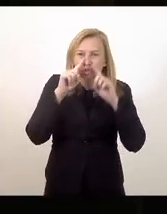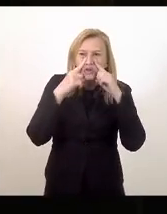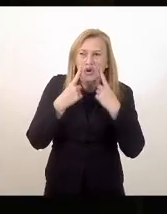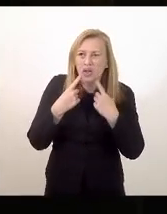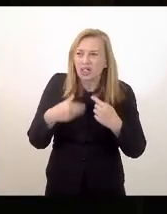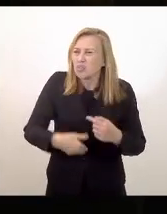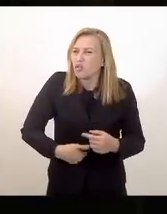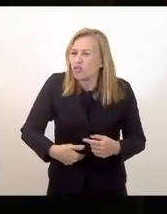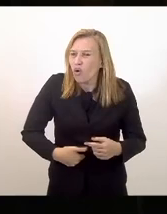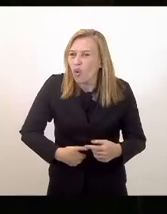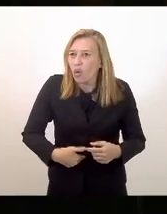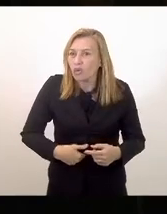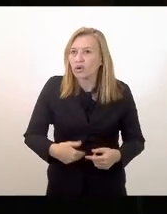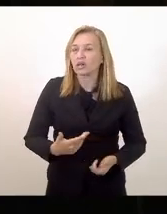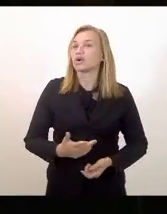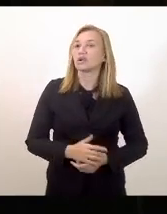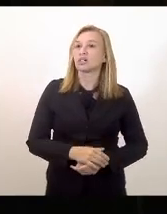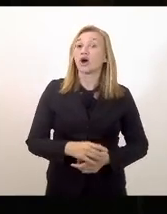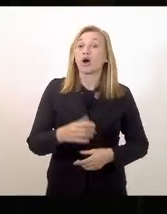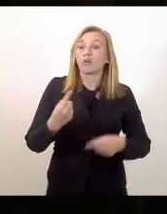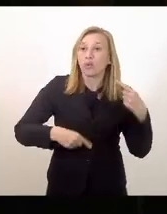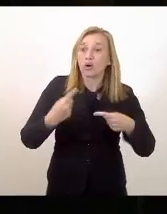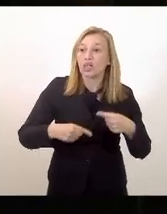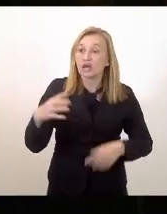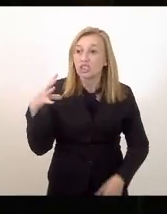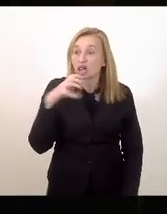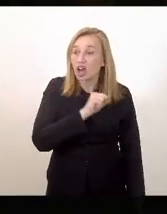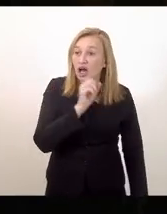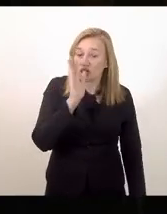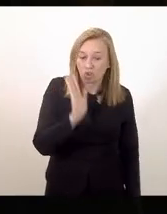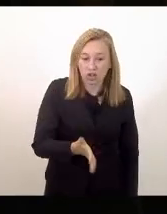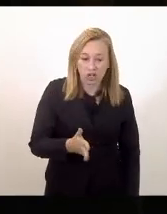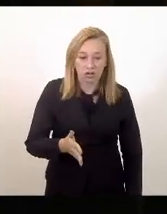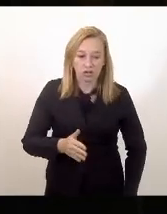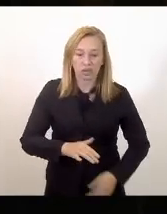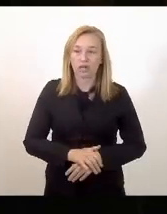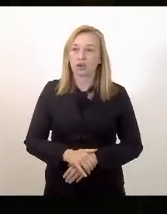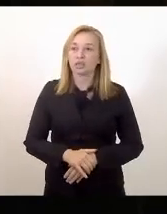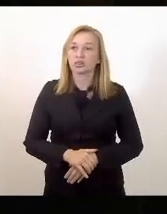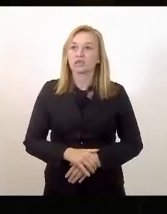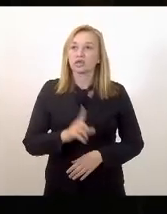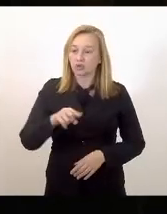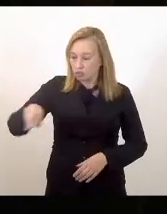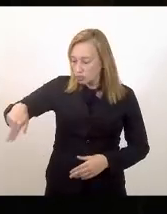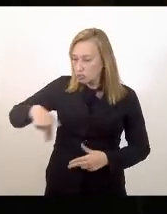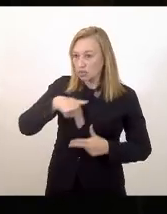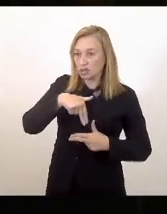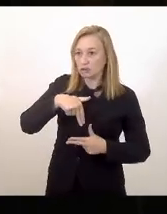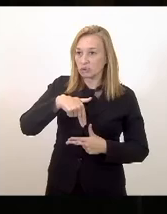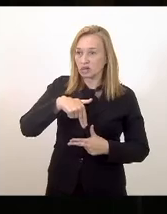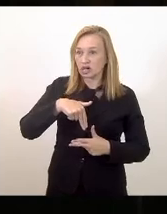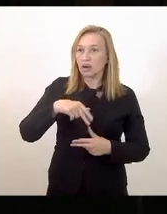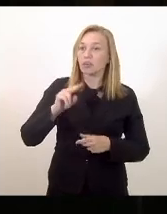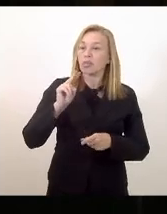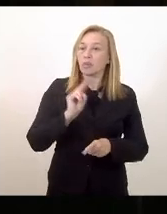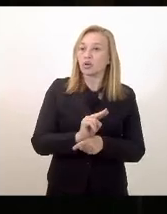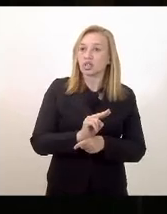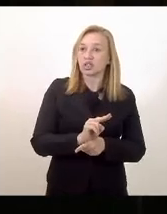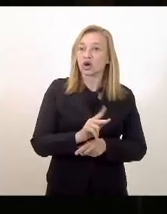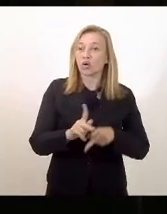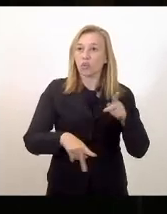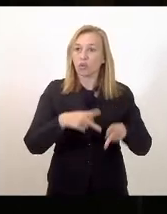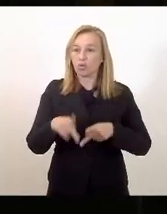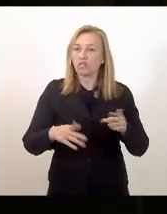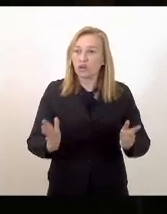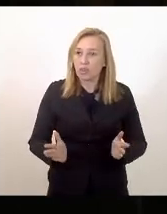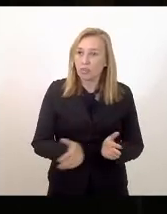de política para já, urgente, agora. Então, quando a gente sobe aqui nesse plenário para defender a população